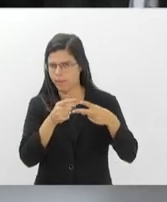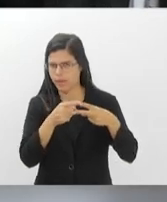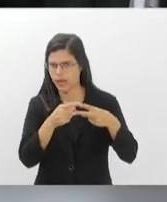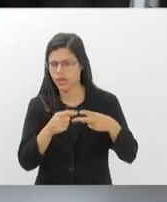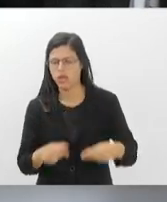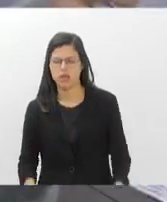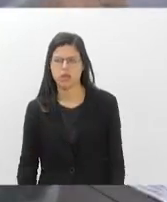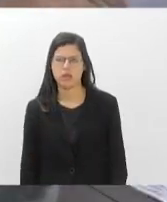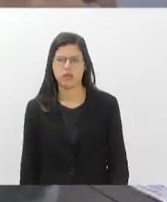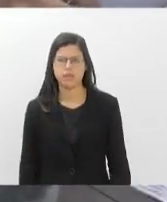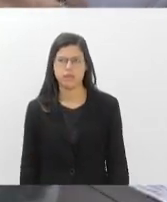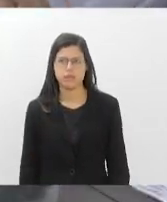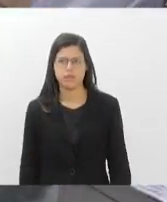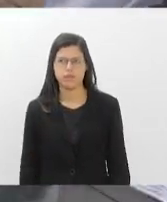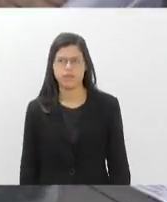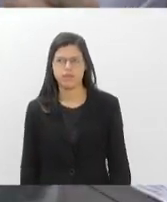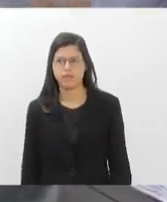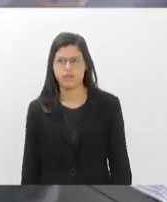Tem que pegar. Não.